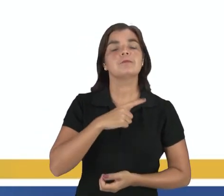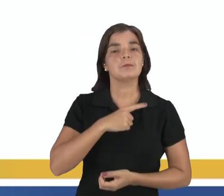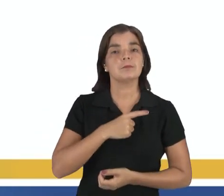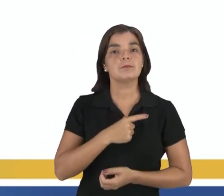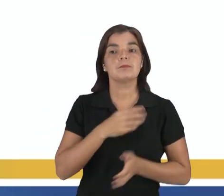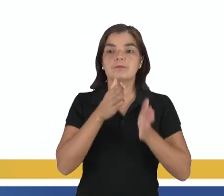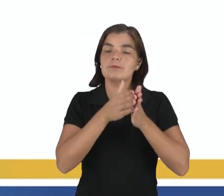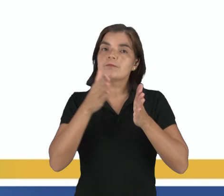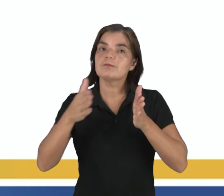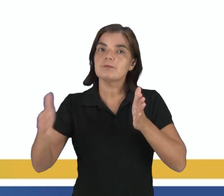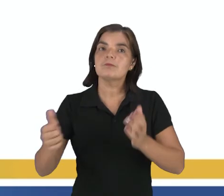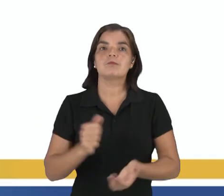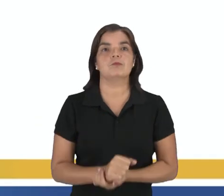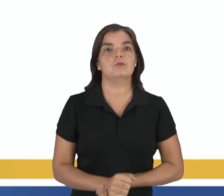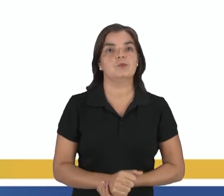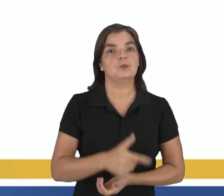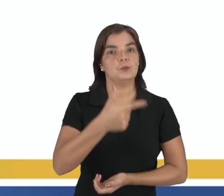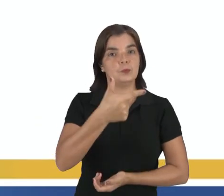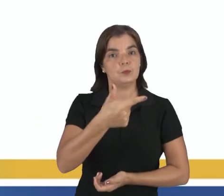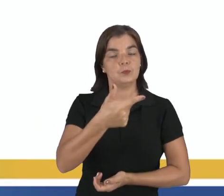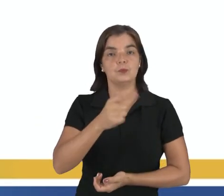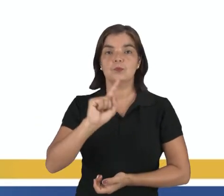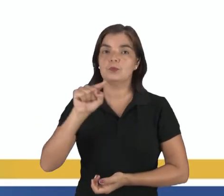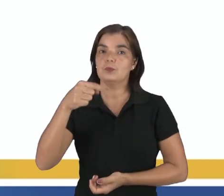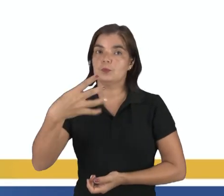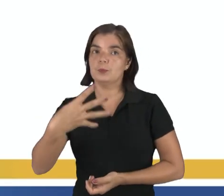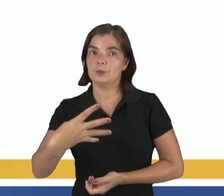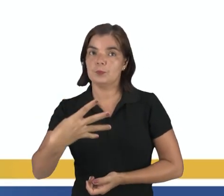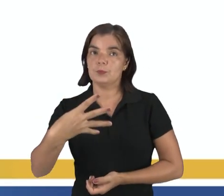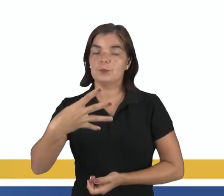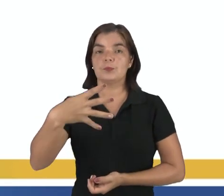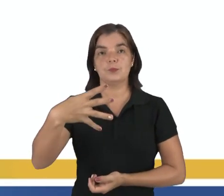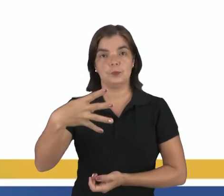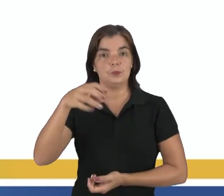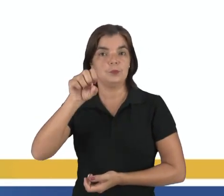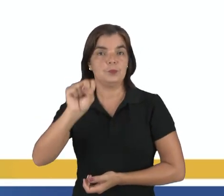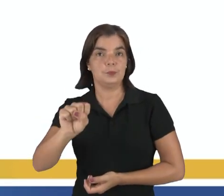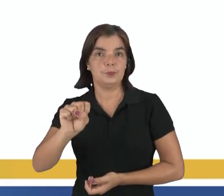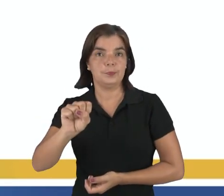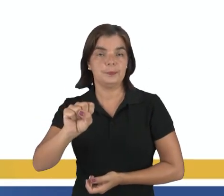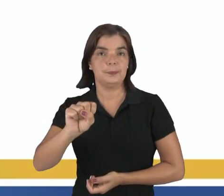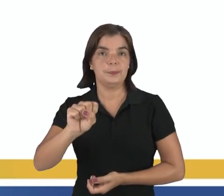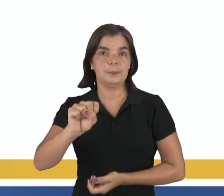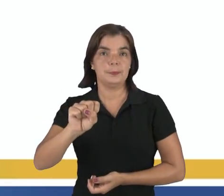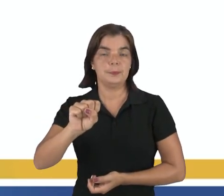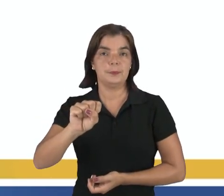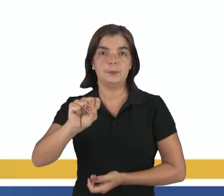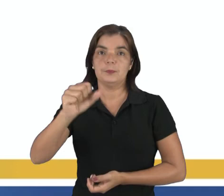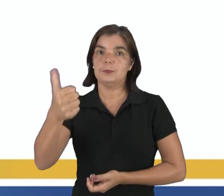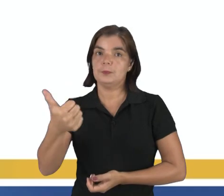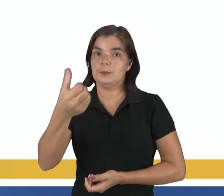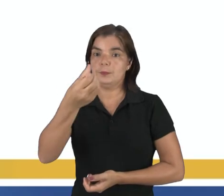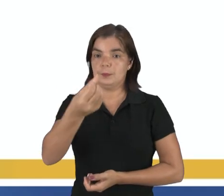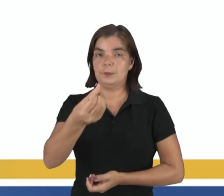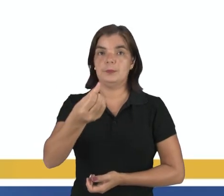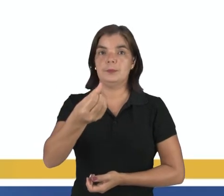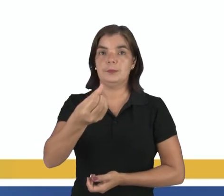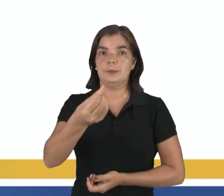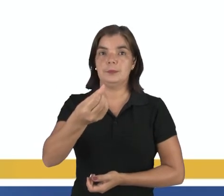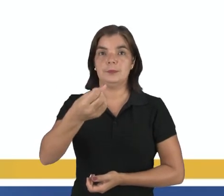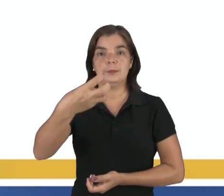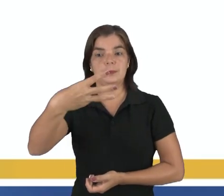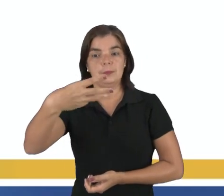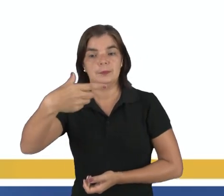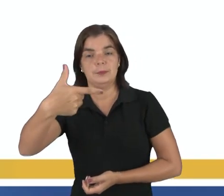têm correspondência. 1 está para 2, 2 está para 4, 3 está para 8, 4 está